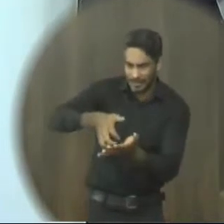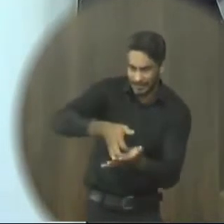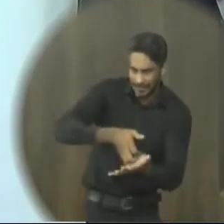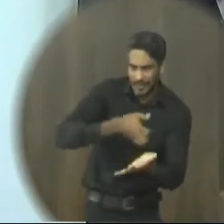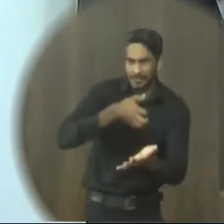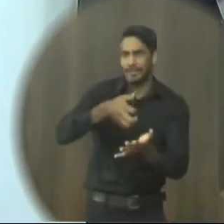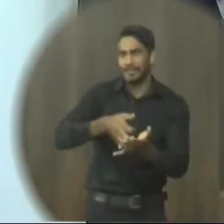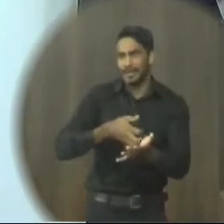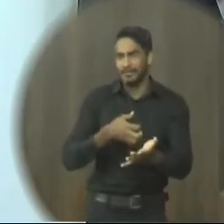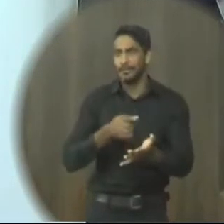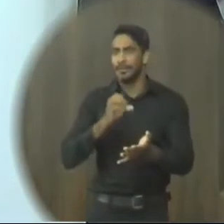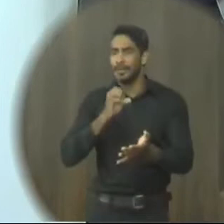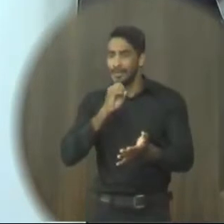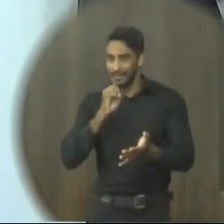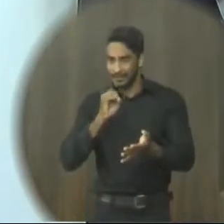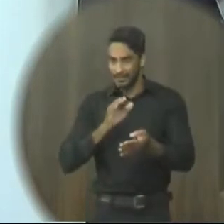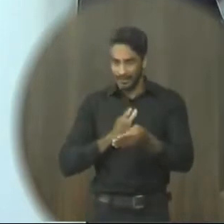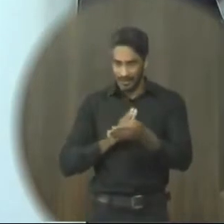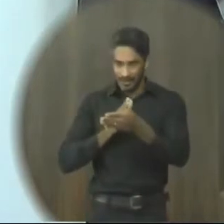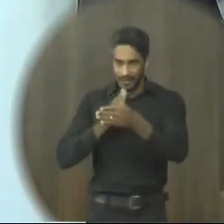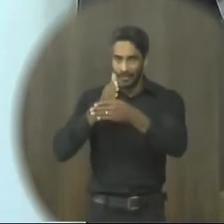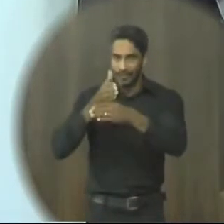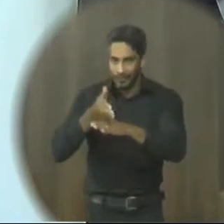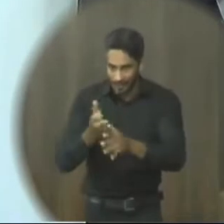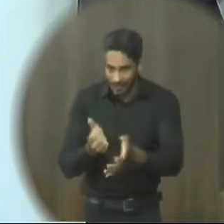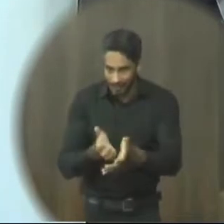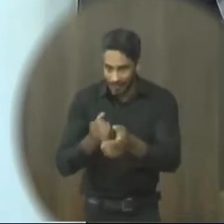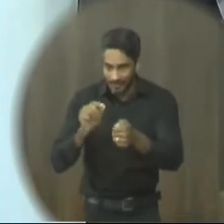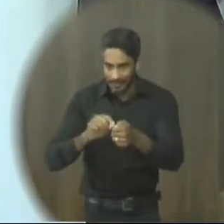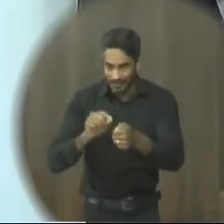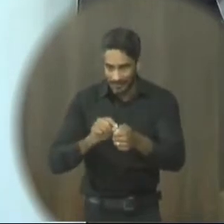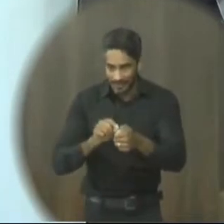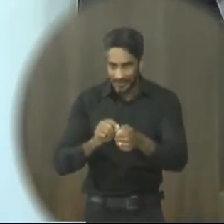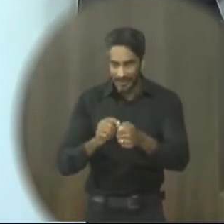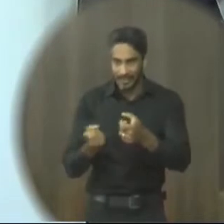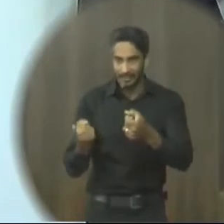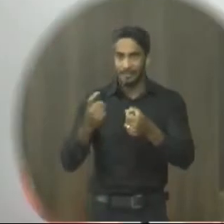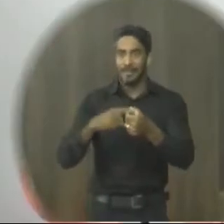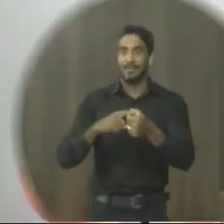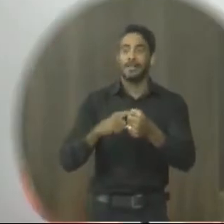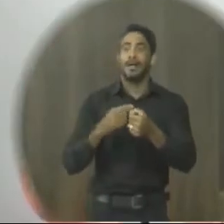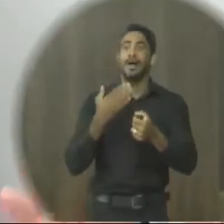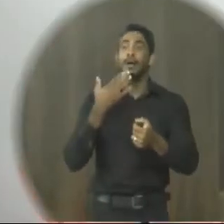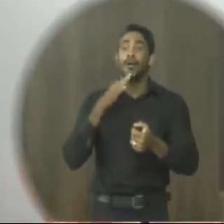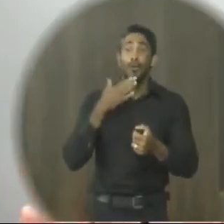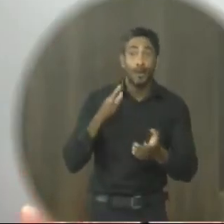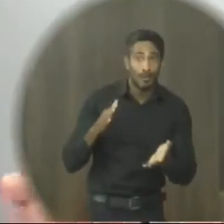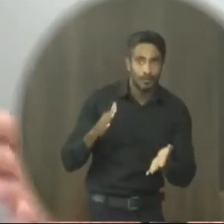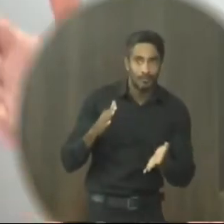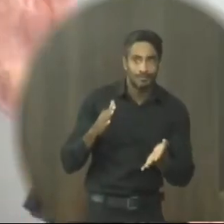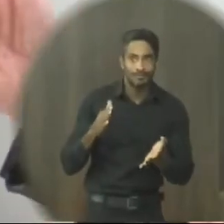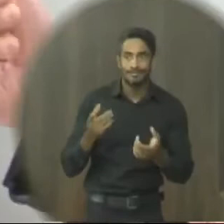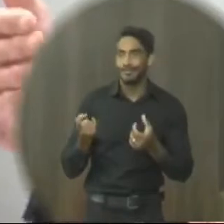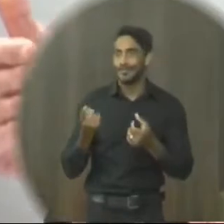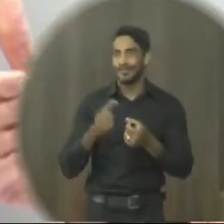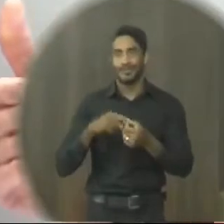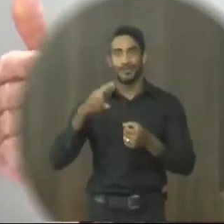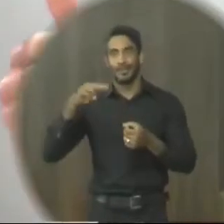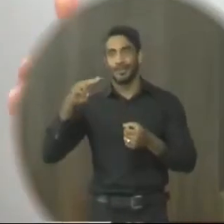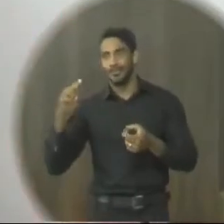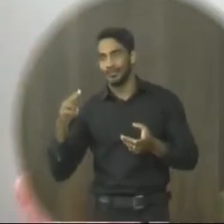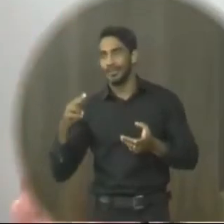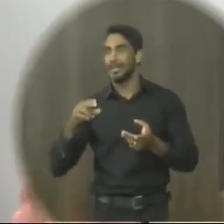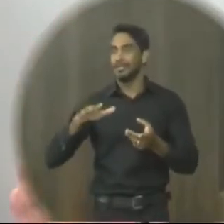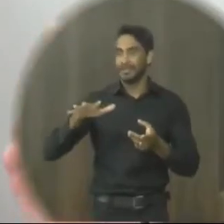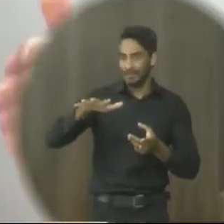toda. Se você sair lá com as marcas sem fazer, vai voltar lá quando? Não volta nunca. Então é o seguinte, você está fazendo a região onde